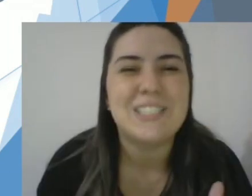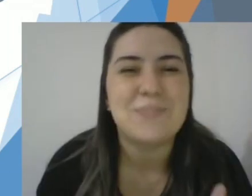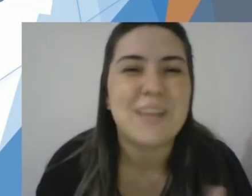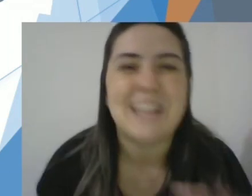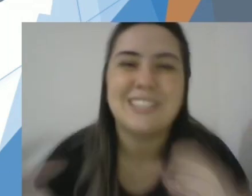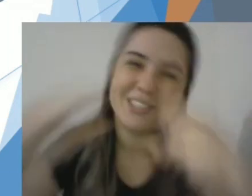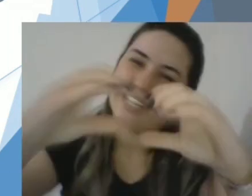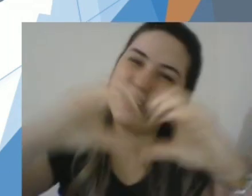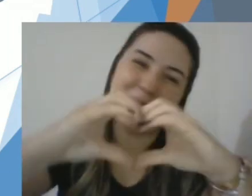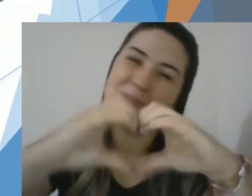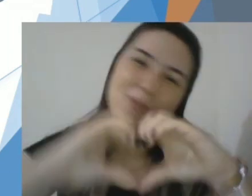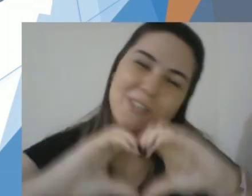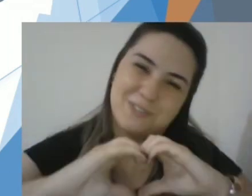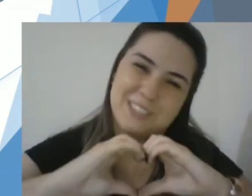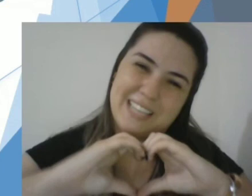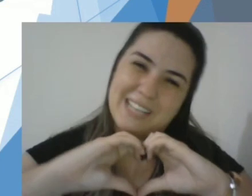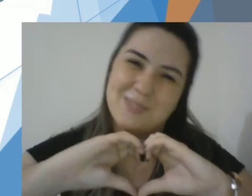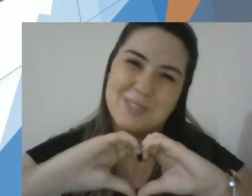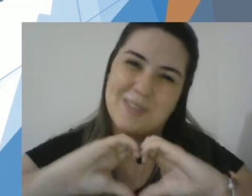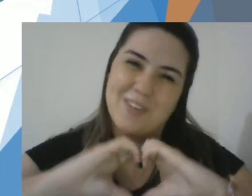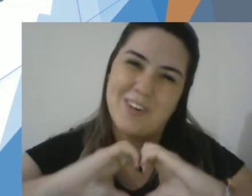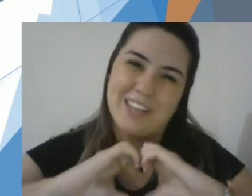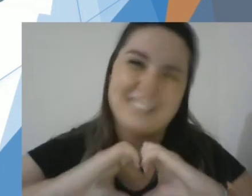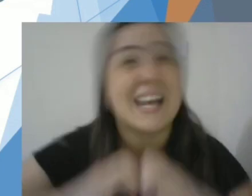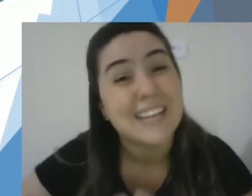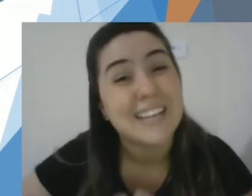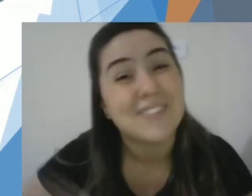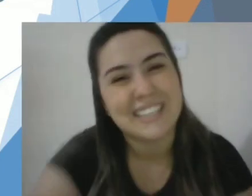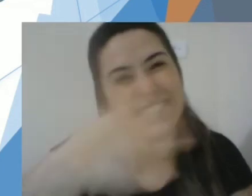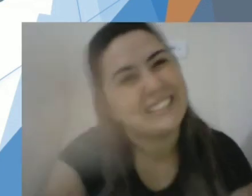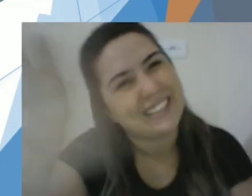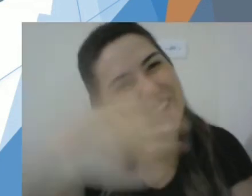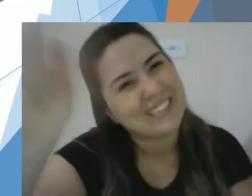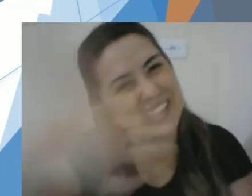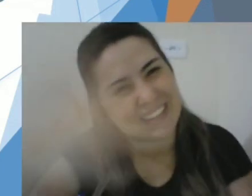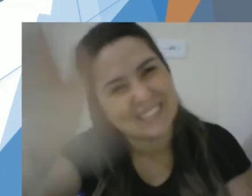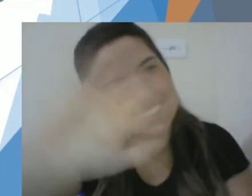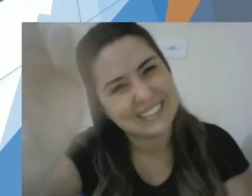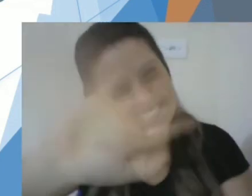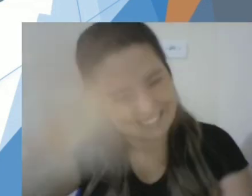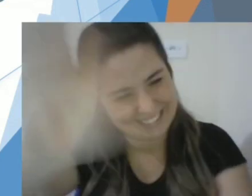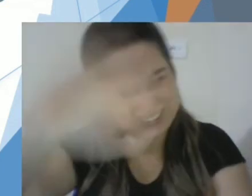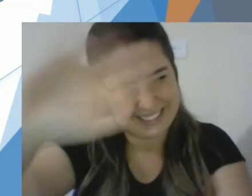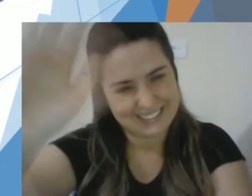Grande beijo, amo muito vocês, meus amores. Até amanhã, tchau, tchau.